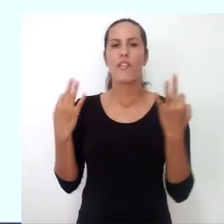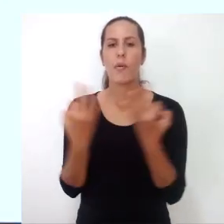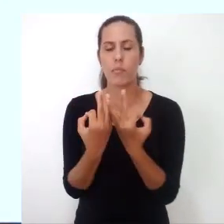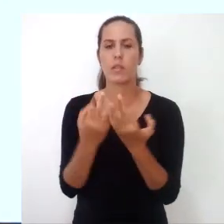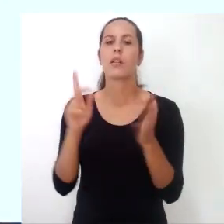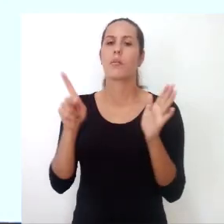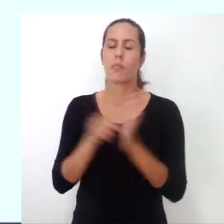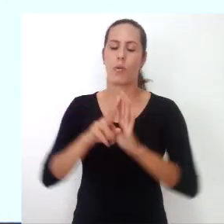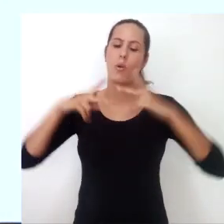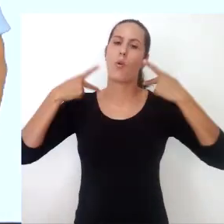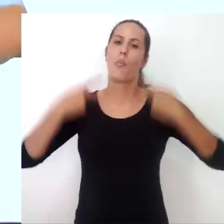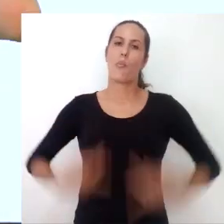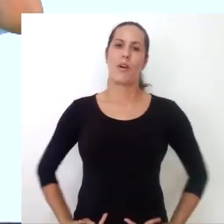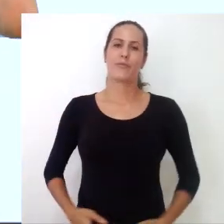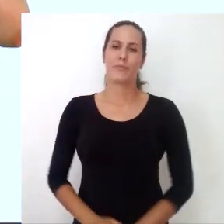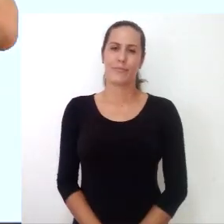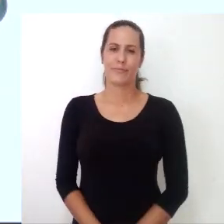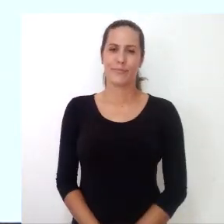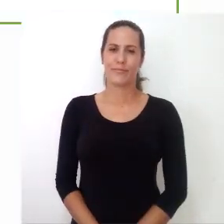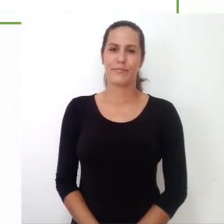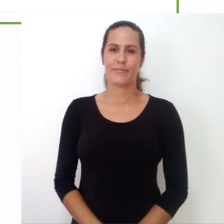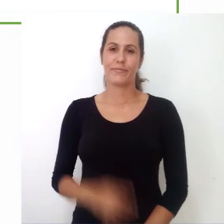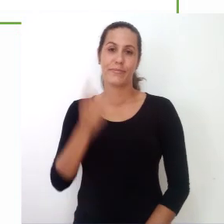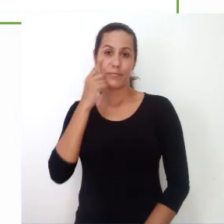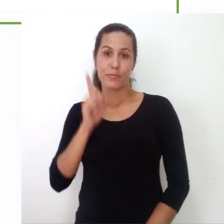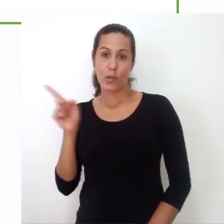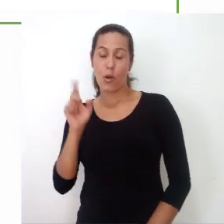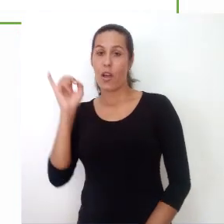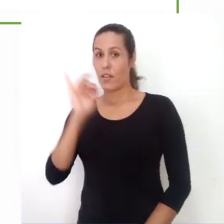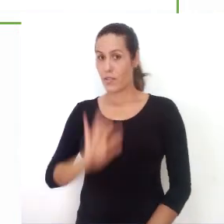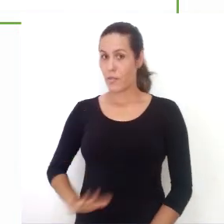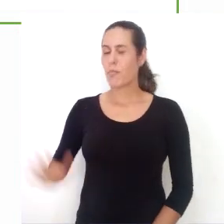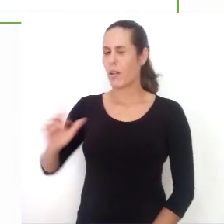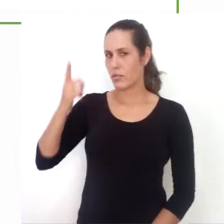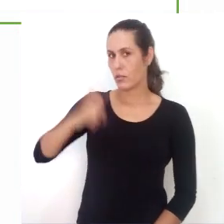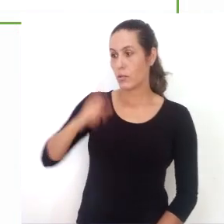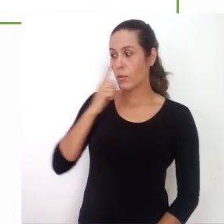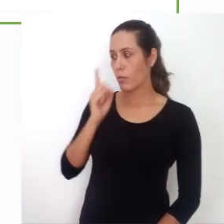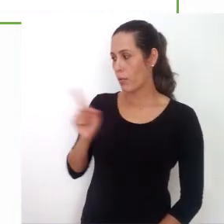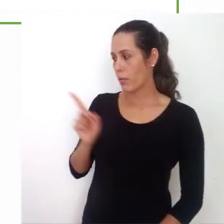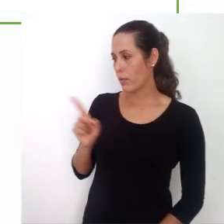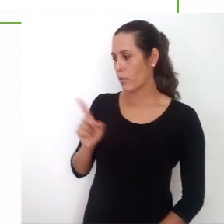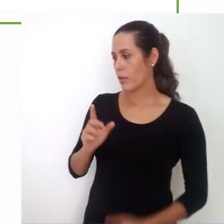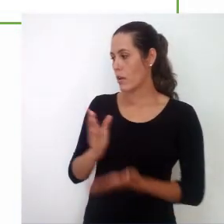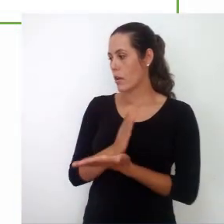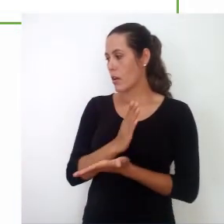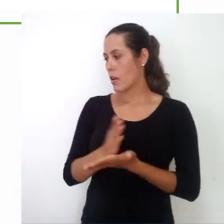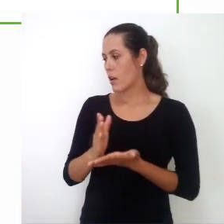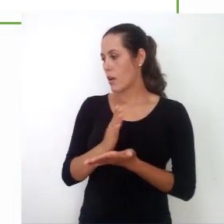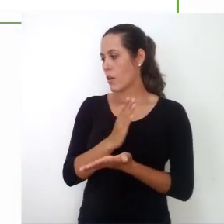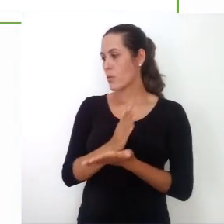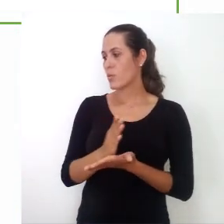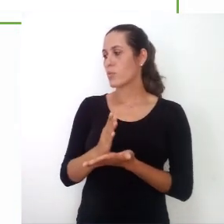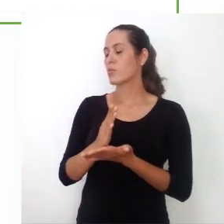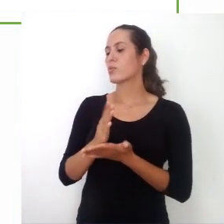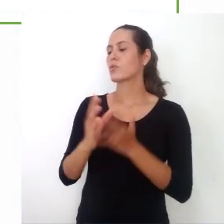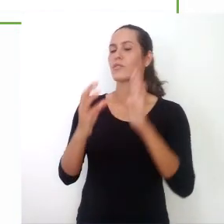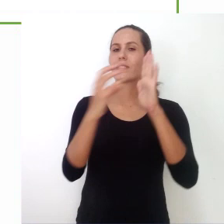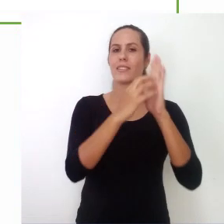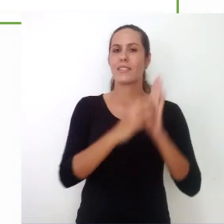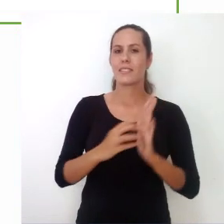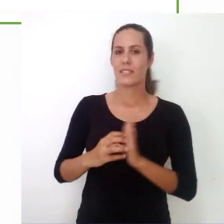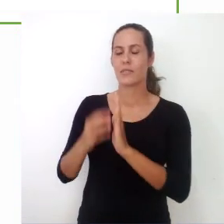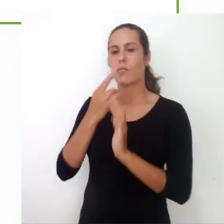família humana, certo? E aqui nós temos, olhem só essa imagem novamente, nós temos símbolos religiosos de